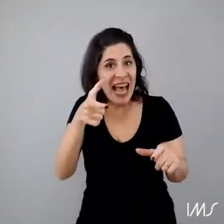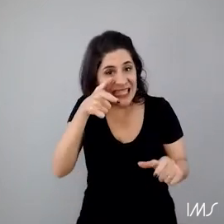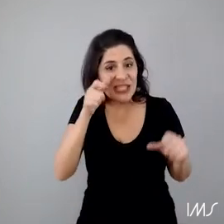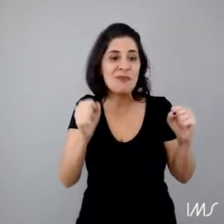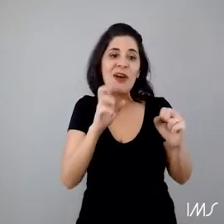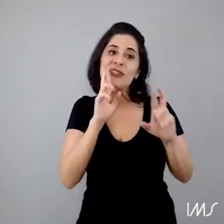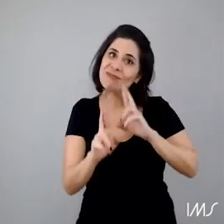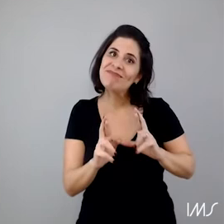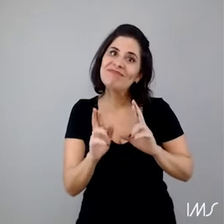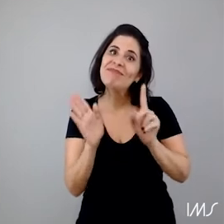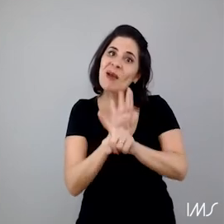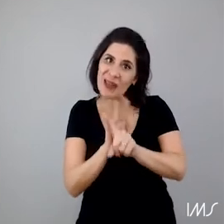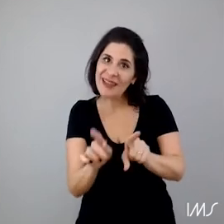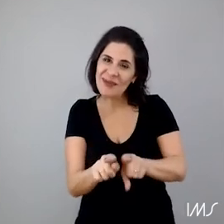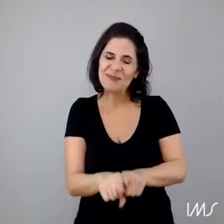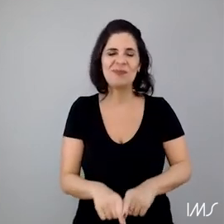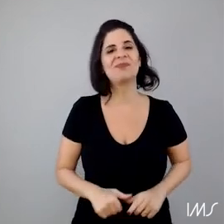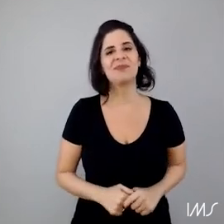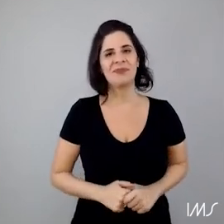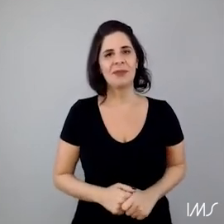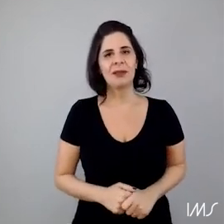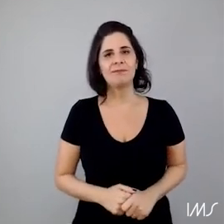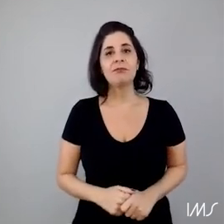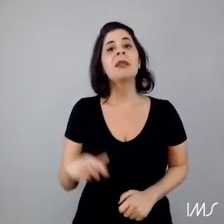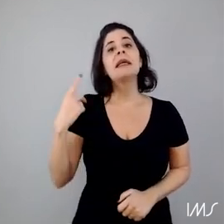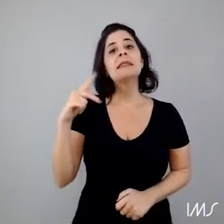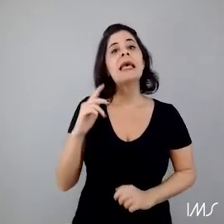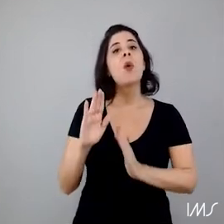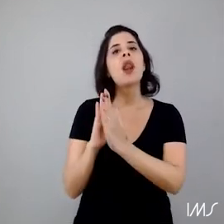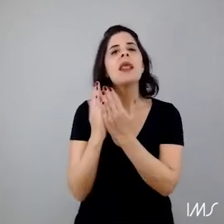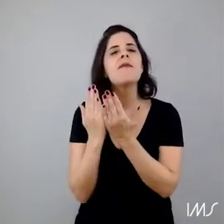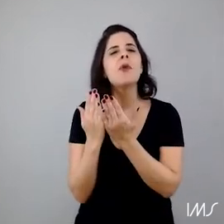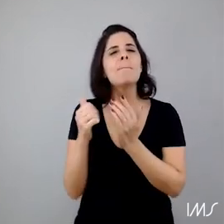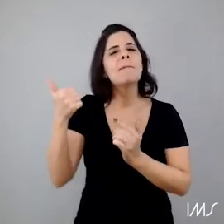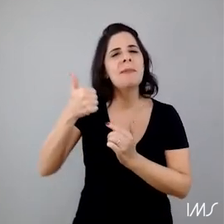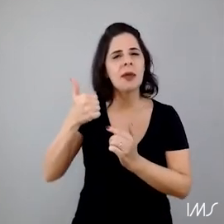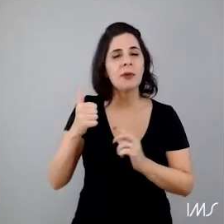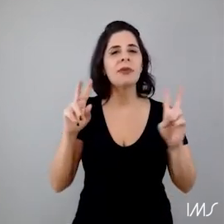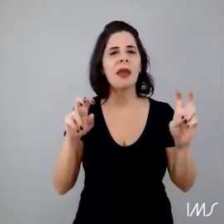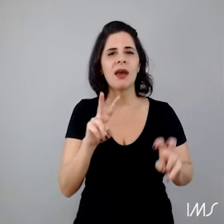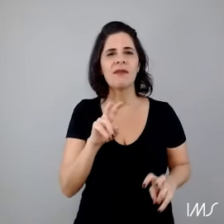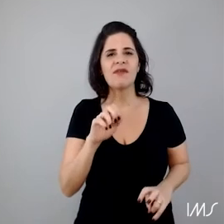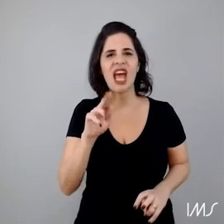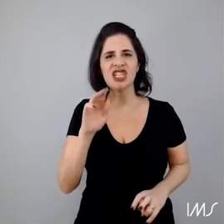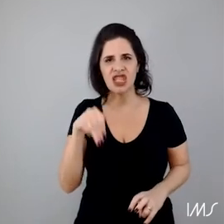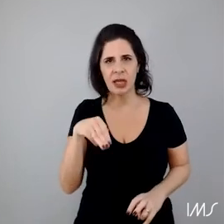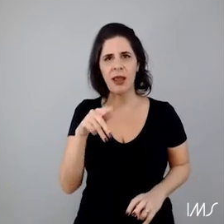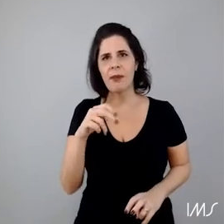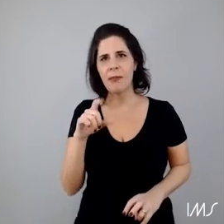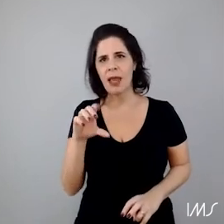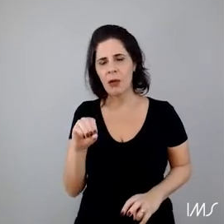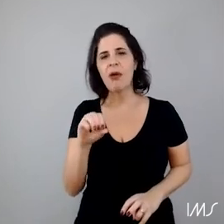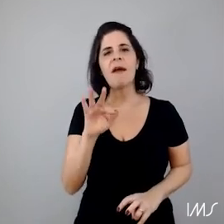pelo Fantástico, foi Pietro Maria Bardi, né? Meu conterrâneo, diretor do MASP, fundador da primeira